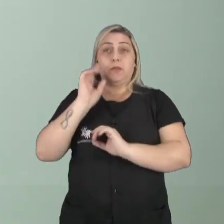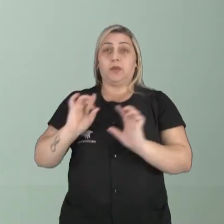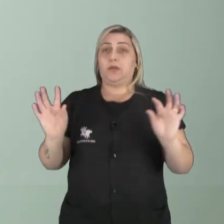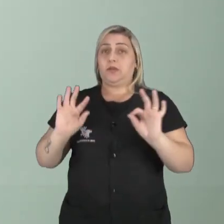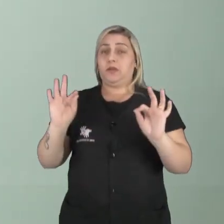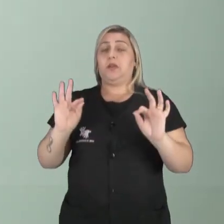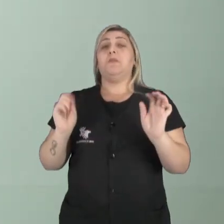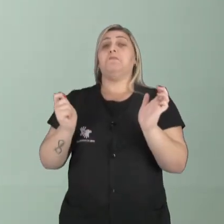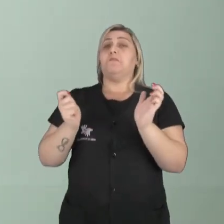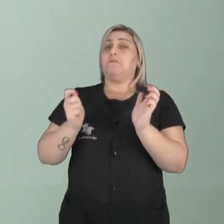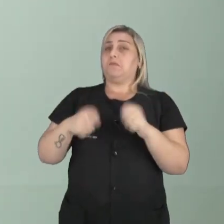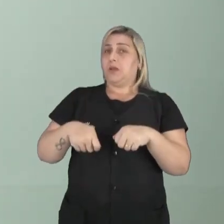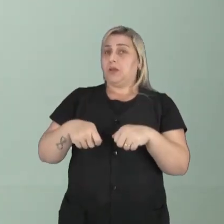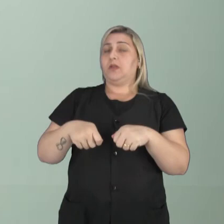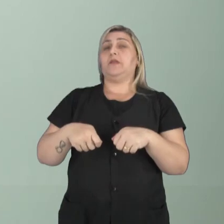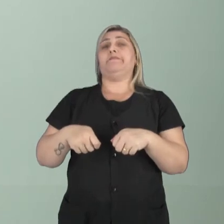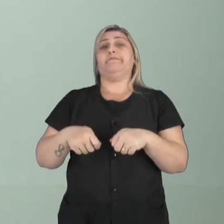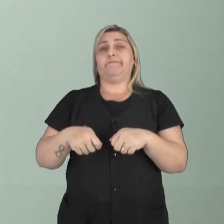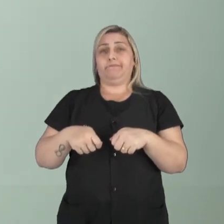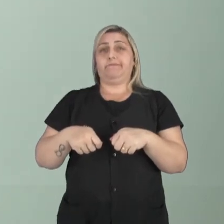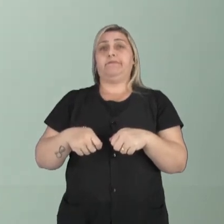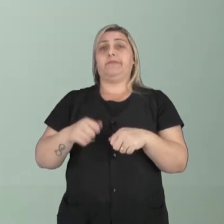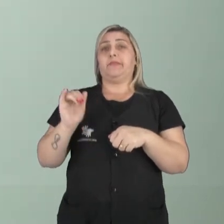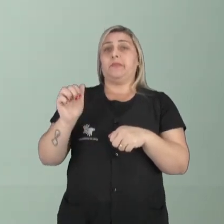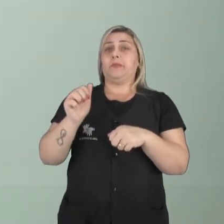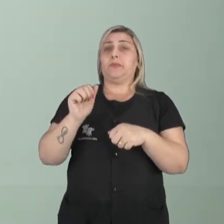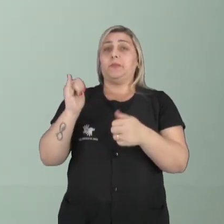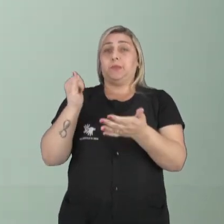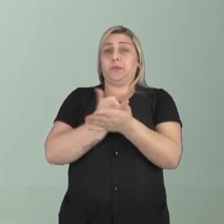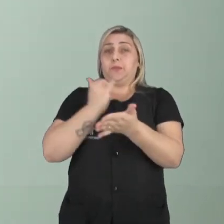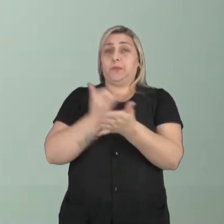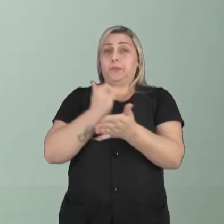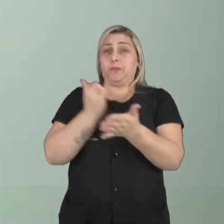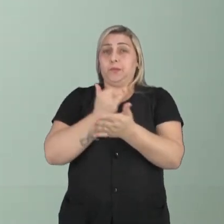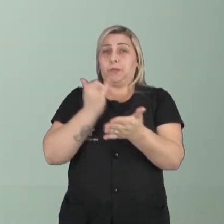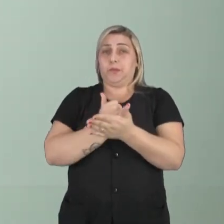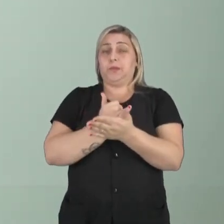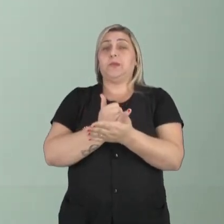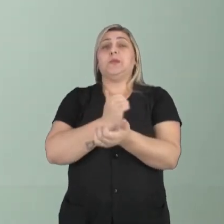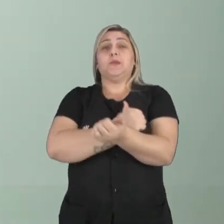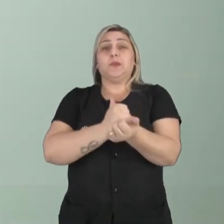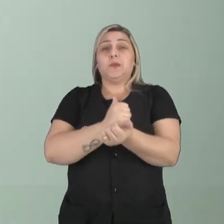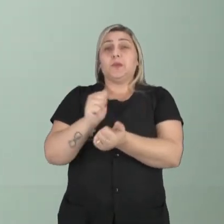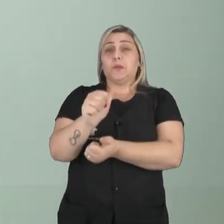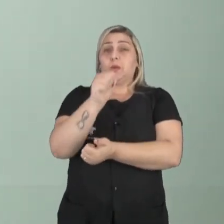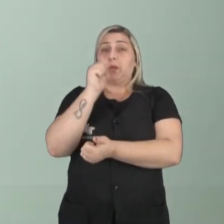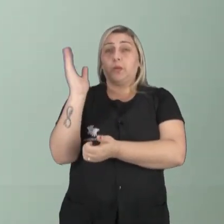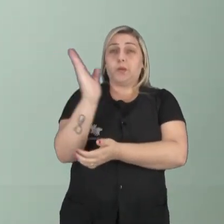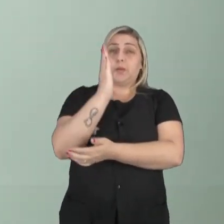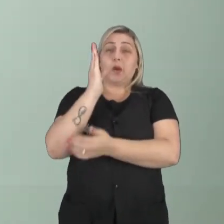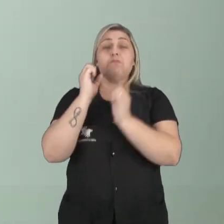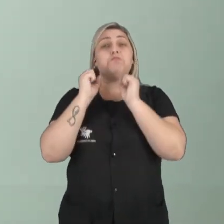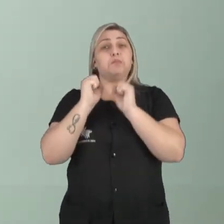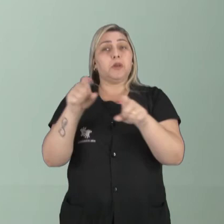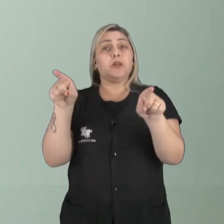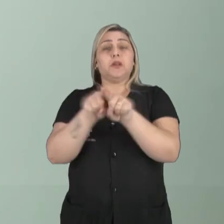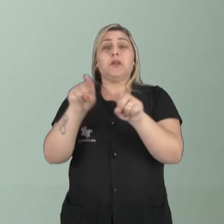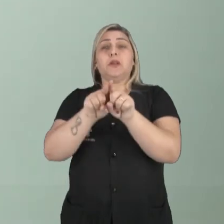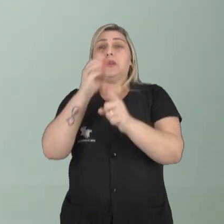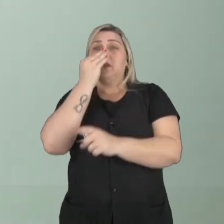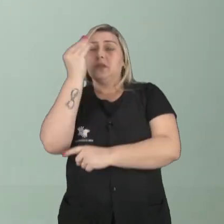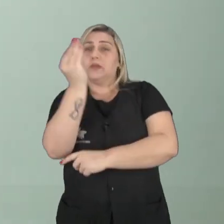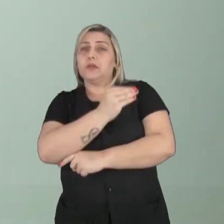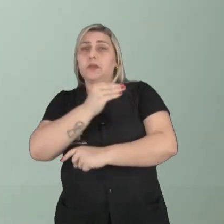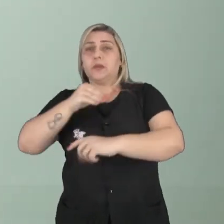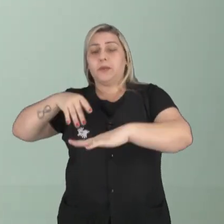lúcidas. É possível que uma dessas vezes uma pessoa que está drogada, que esteve embriagada, ela possa então ignorar